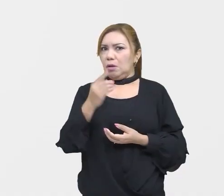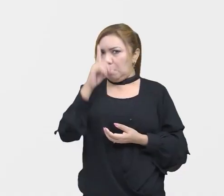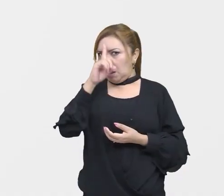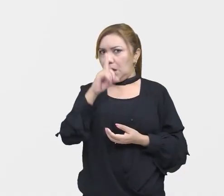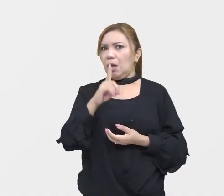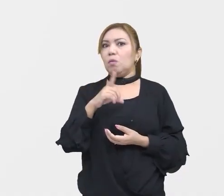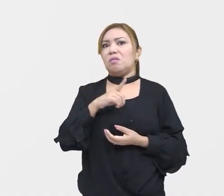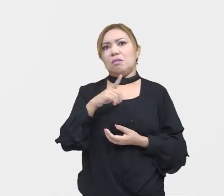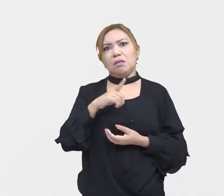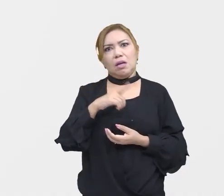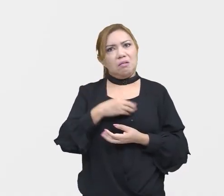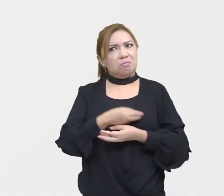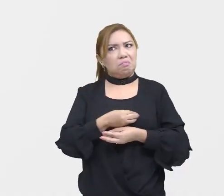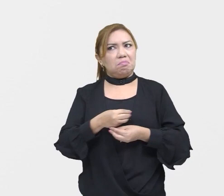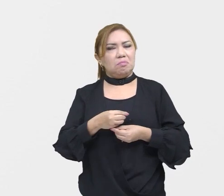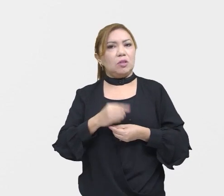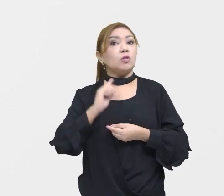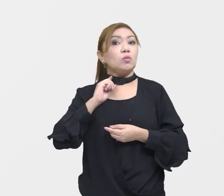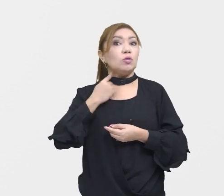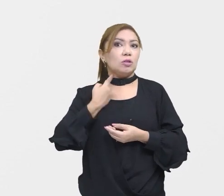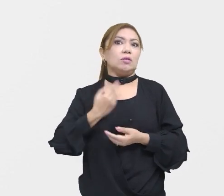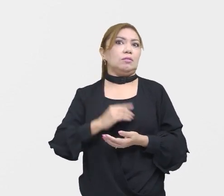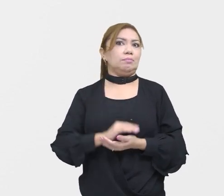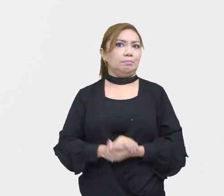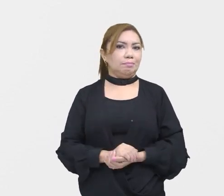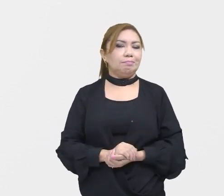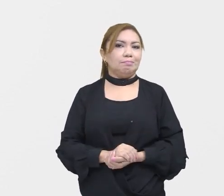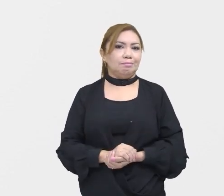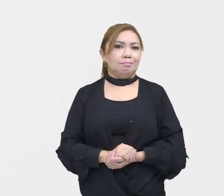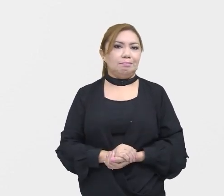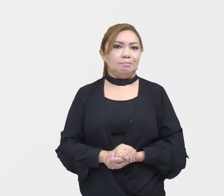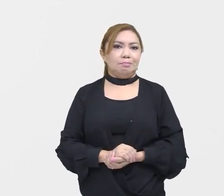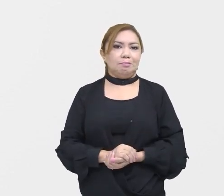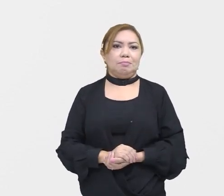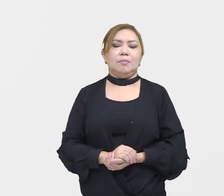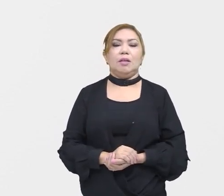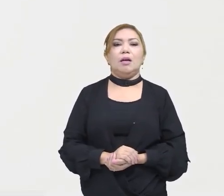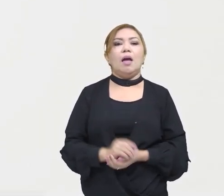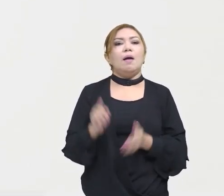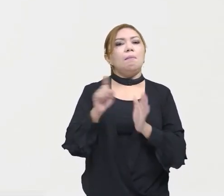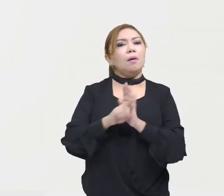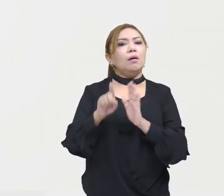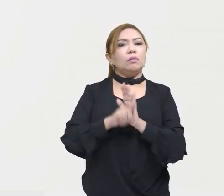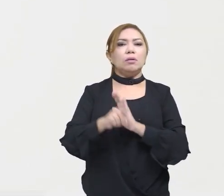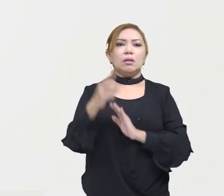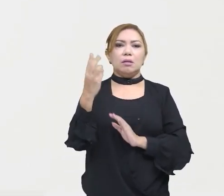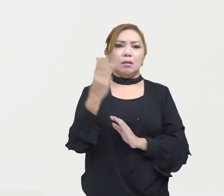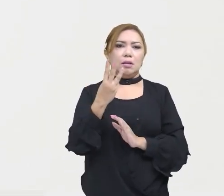ou células mortas. Agora vamos para a questão de número 3.